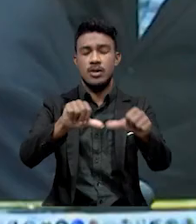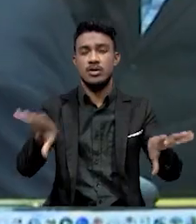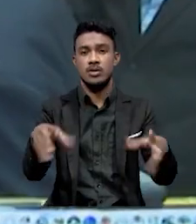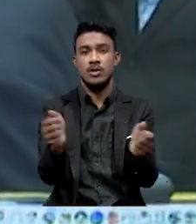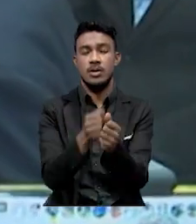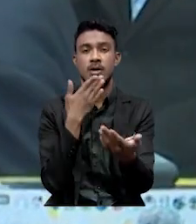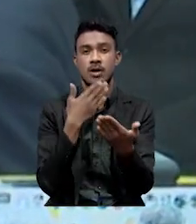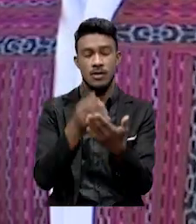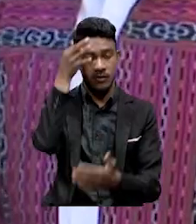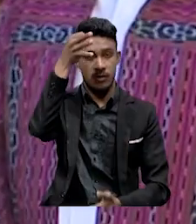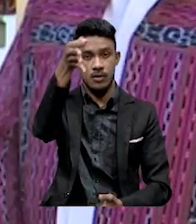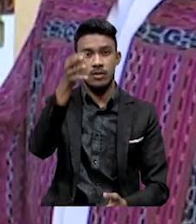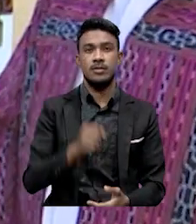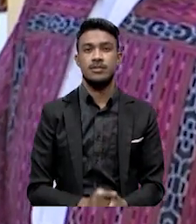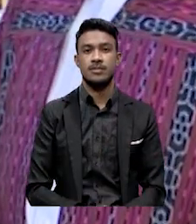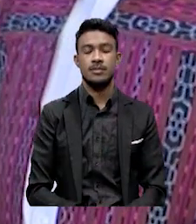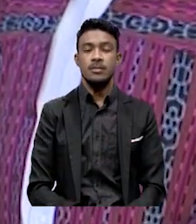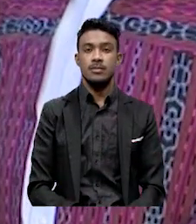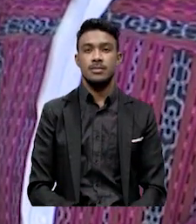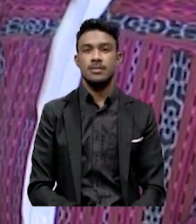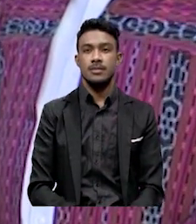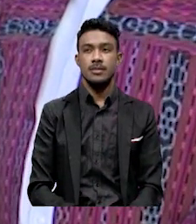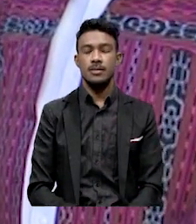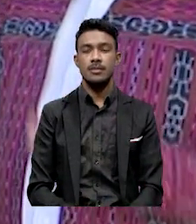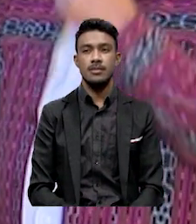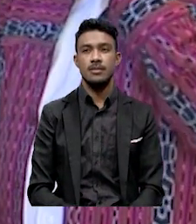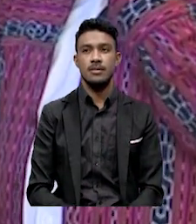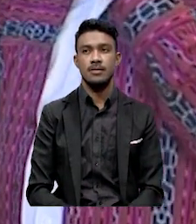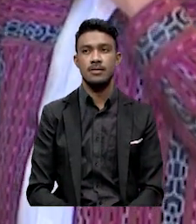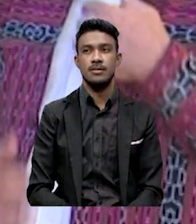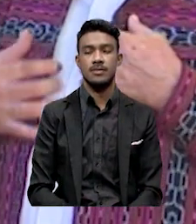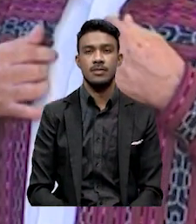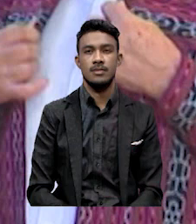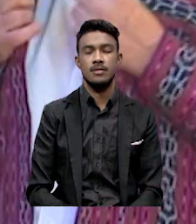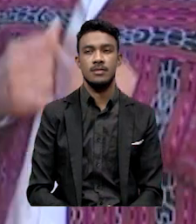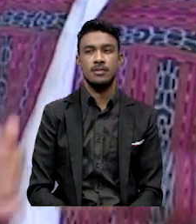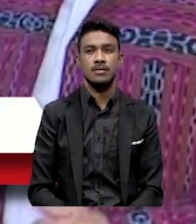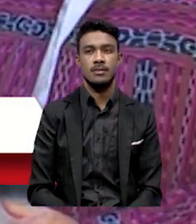futuro. Como disse o Presidente Ramos Horta, querido amigo e querido amigo de Portugal,